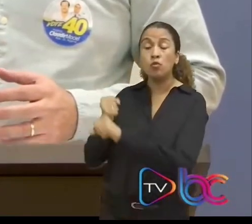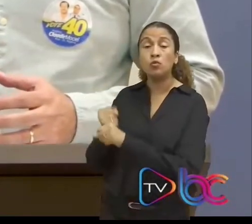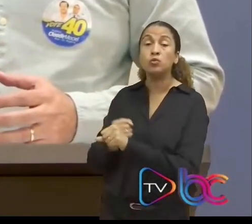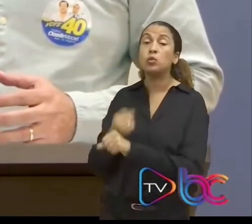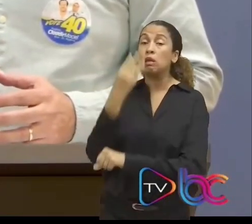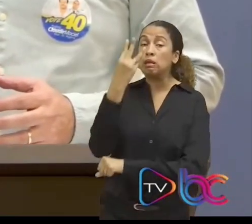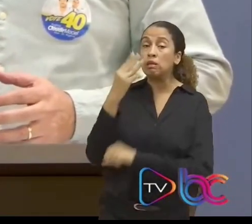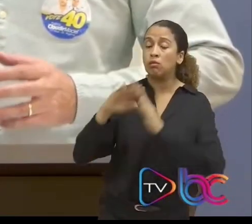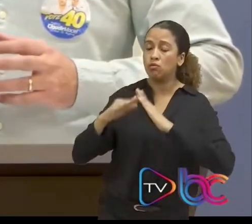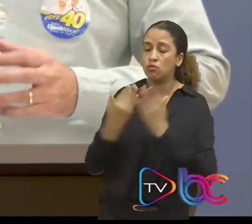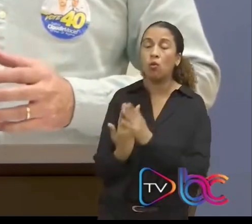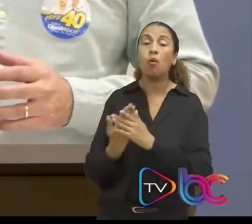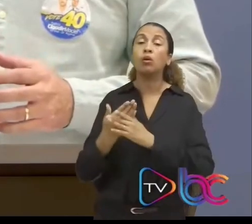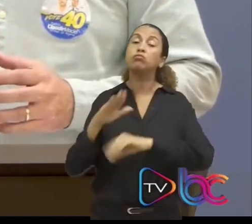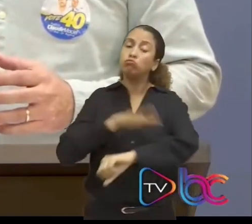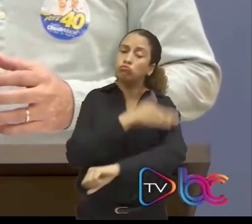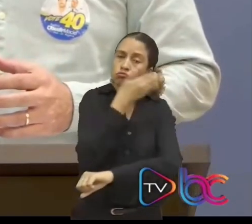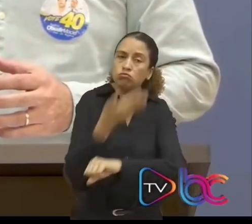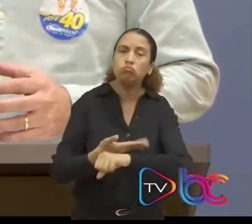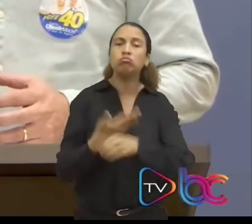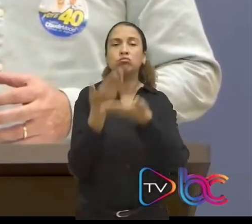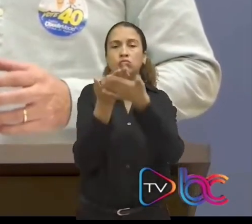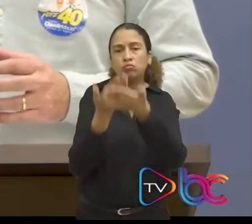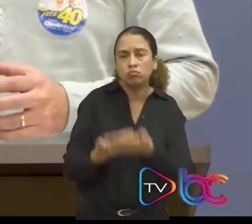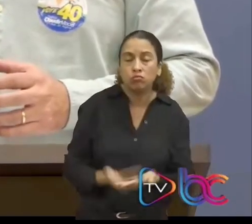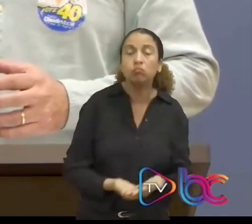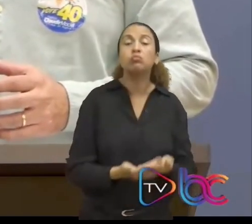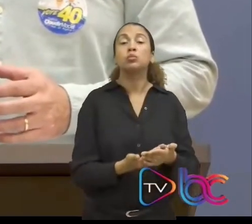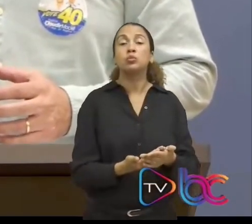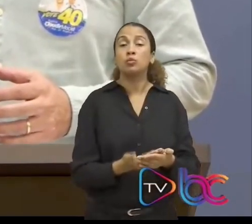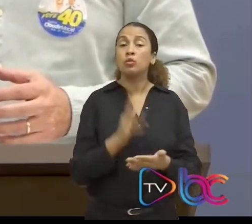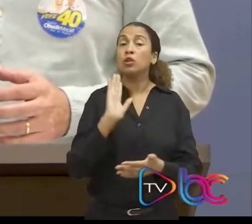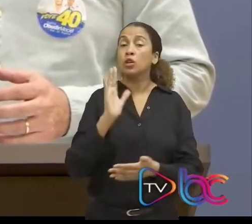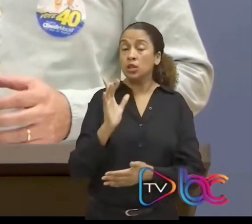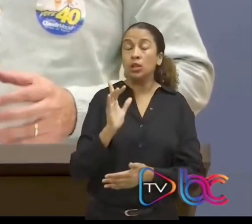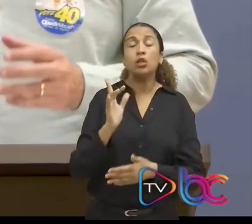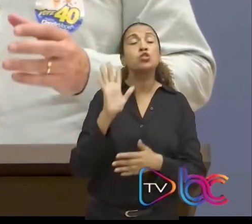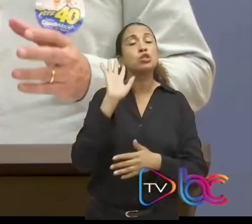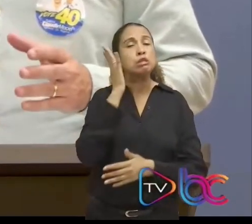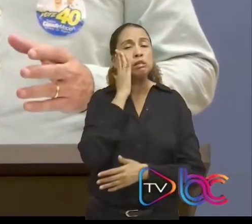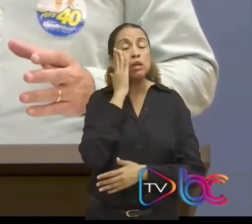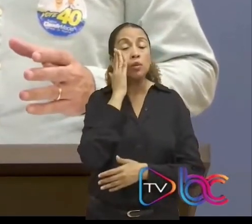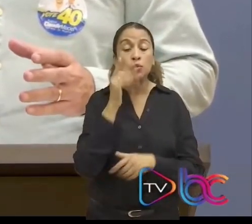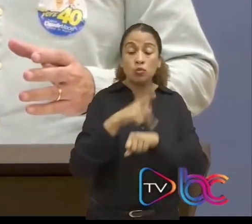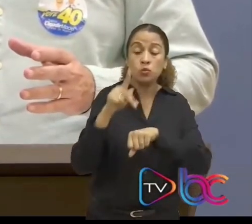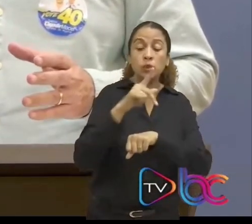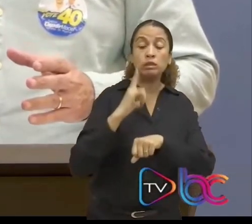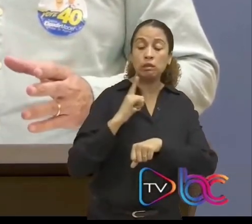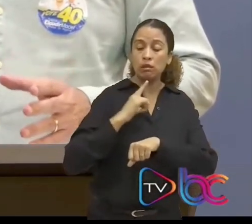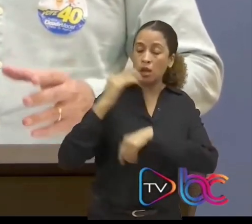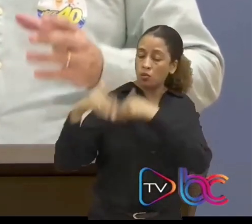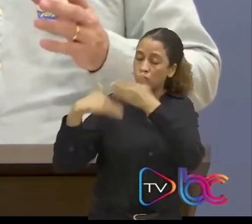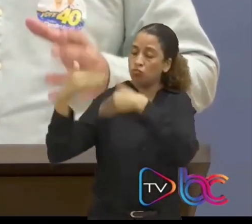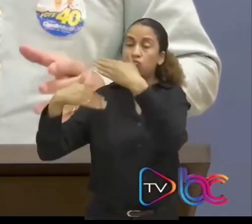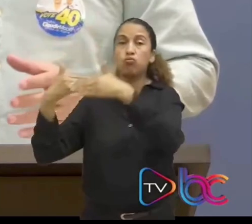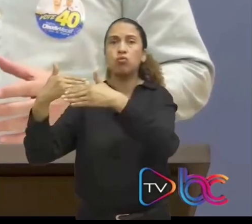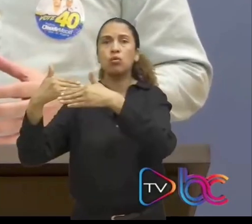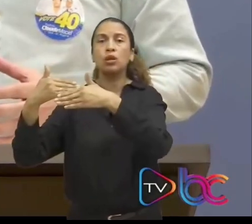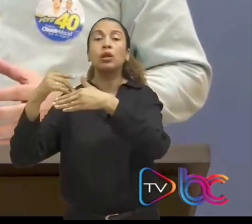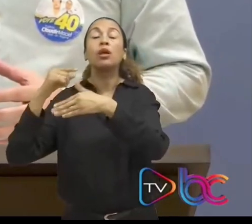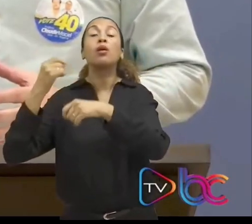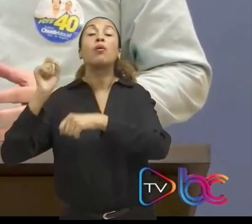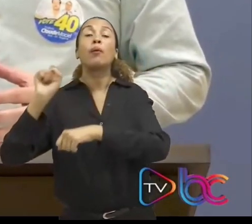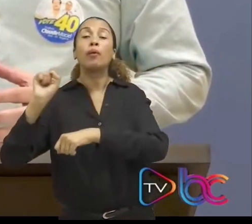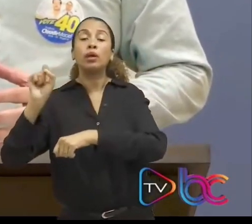ensino integral. Está mais do que claro, os países mais evoluídos são aqueles que a criança tem o maior